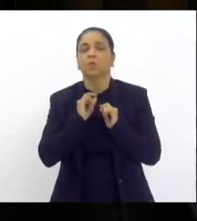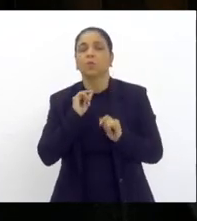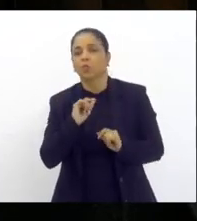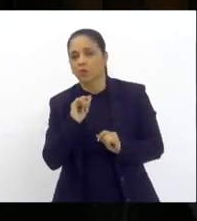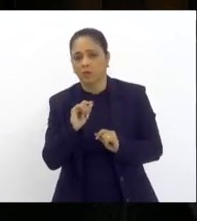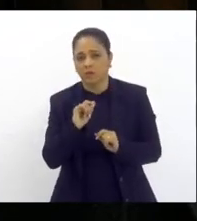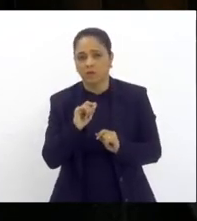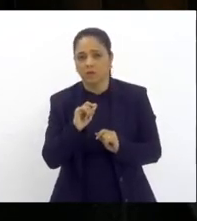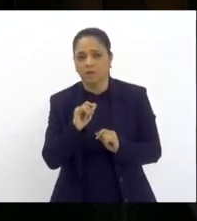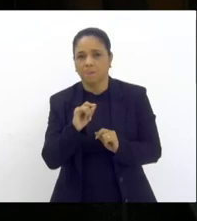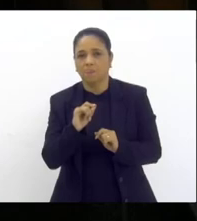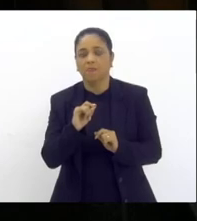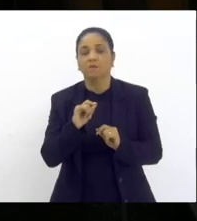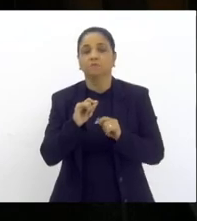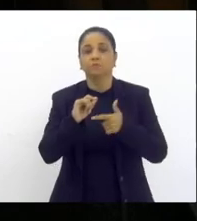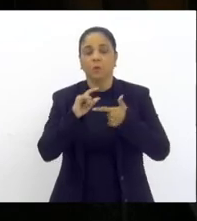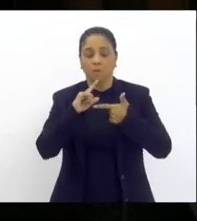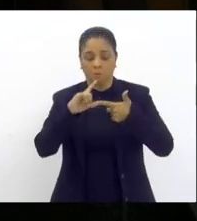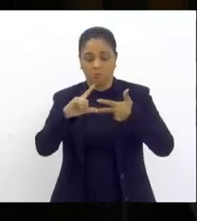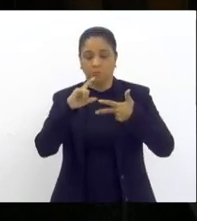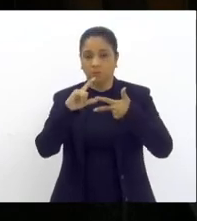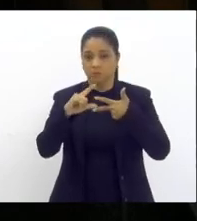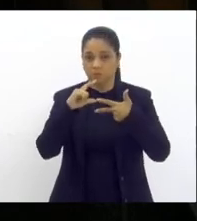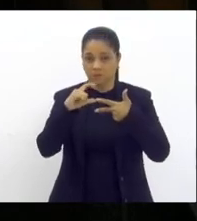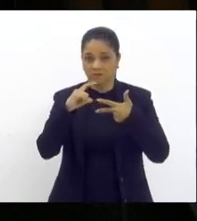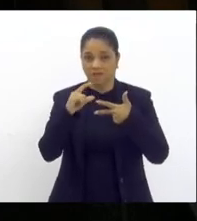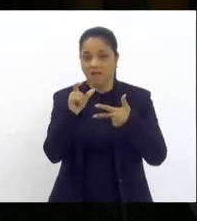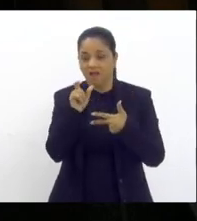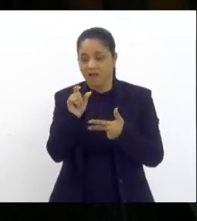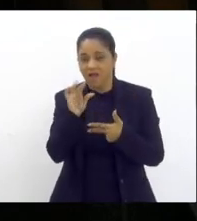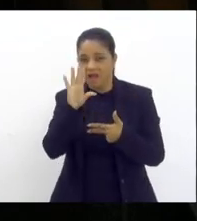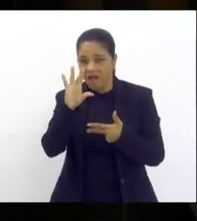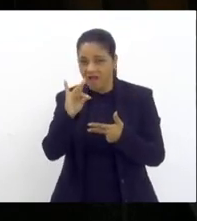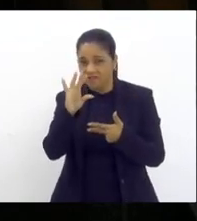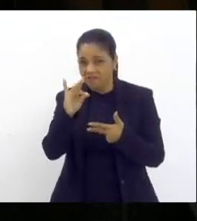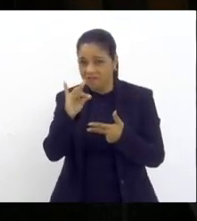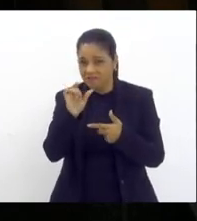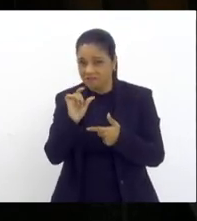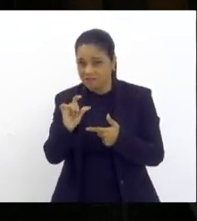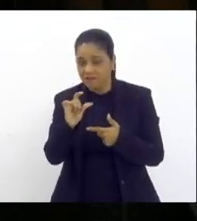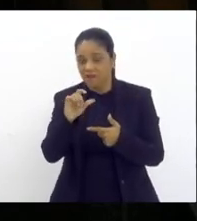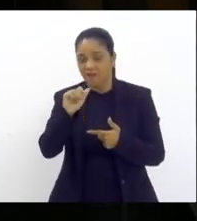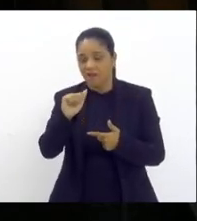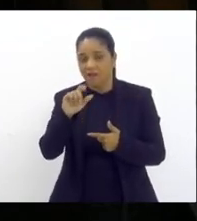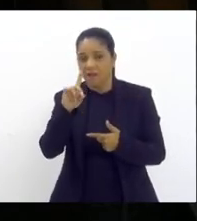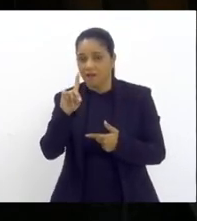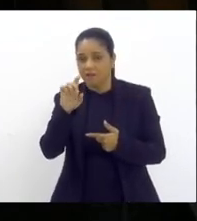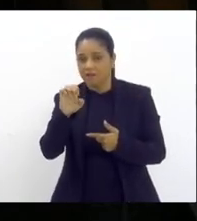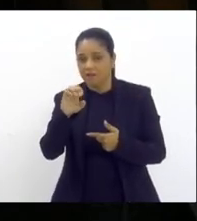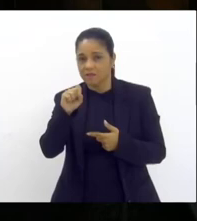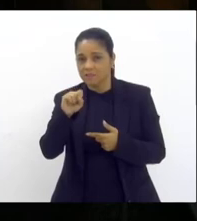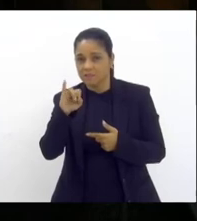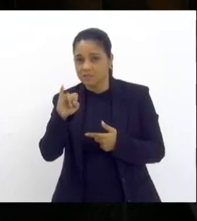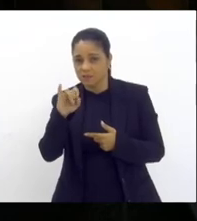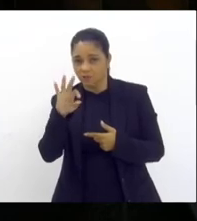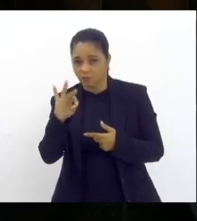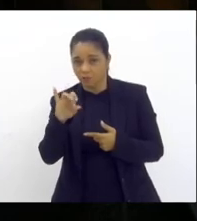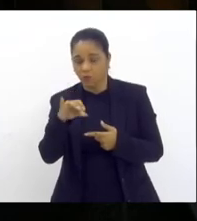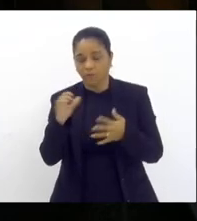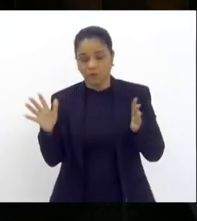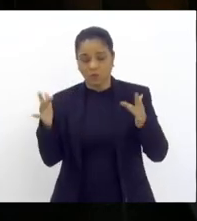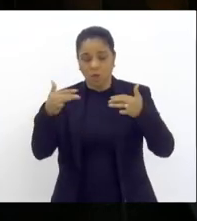a prerrogativa ao Poder Executivo de fornecer adesivos para carros com identificação da pessoa com transtorno de espectro